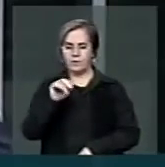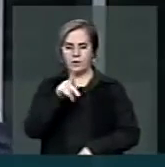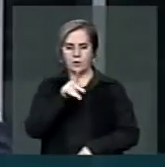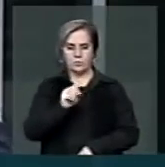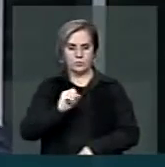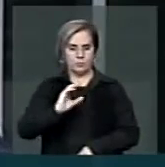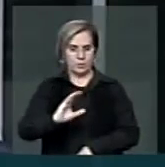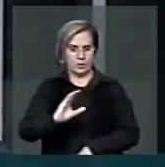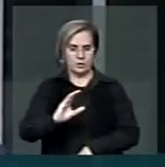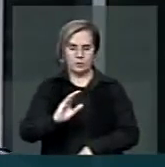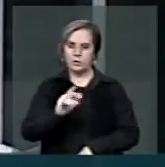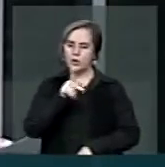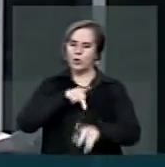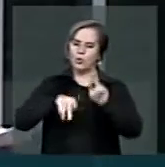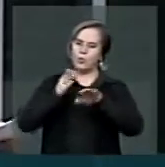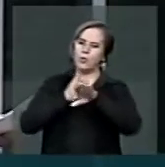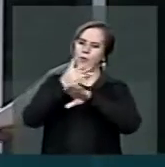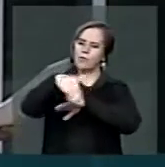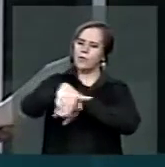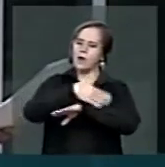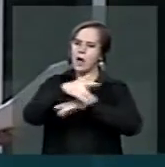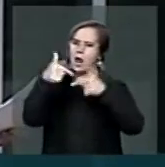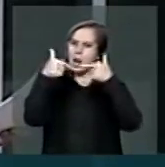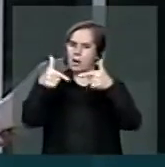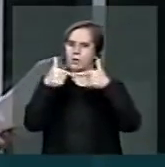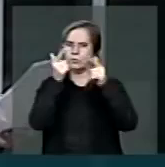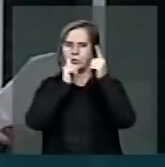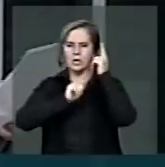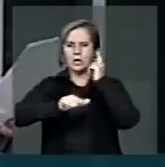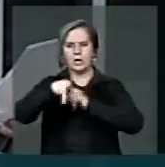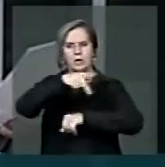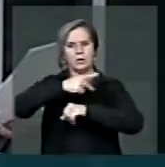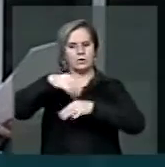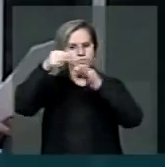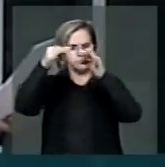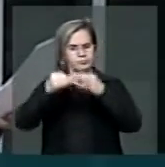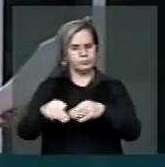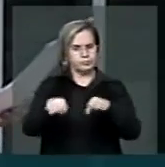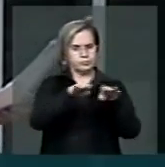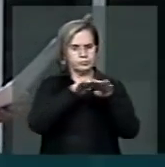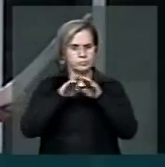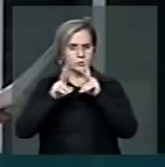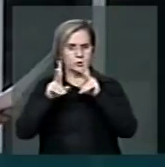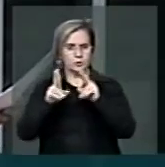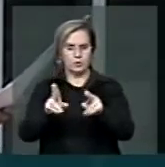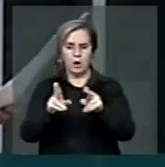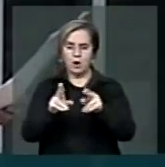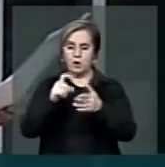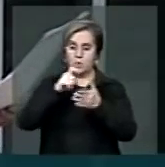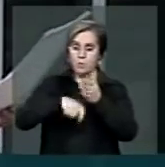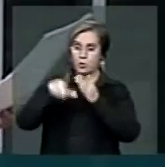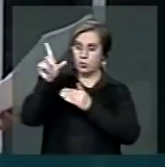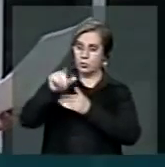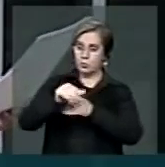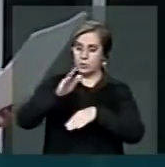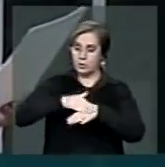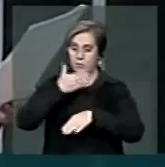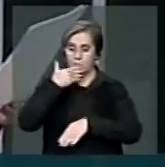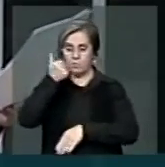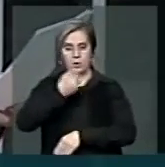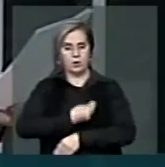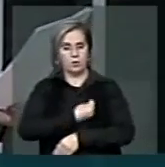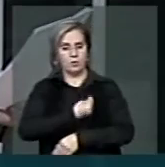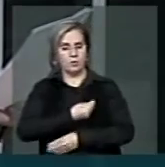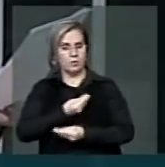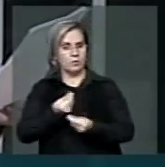aspas, o povo ir às ruas lutar por um país mais justo, igualitário, com menos impostos e mais qualidade de vida, é